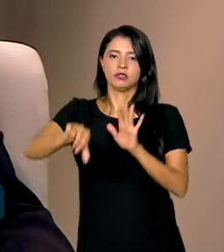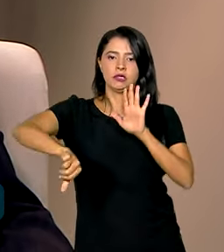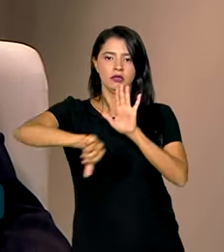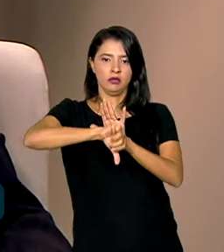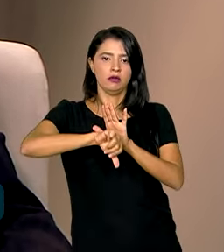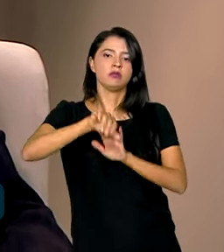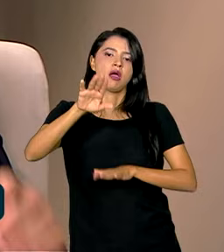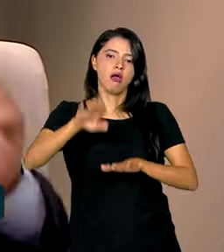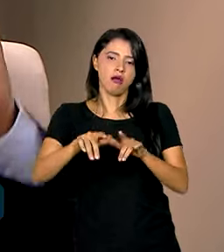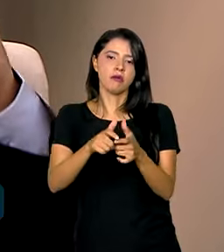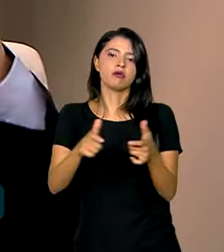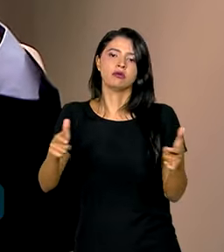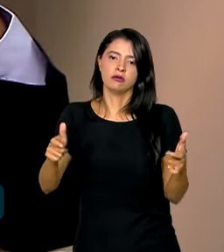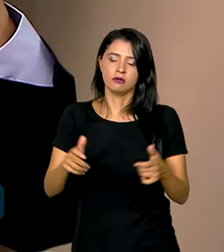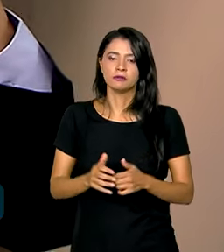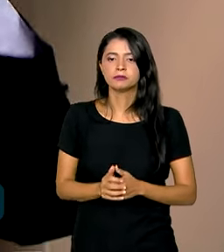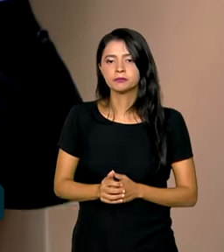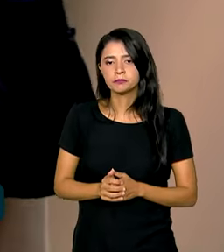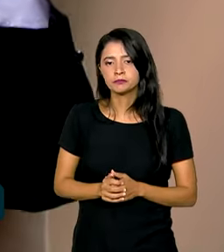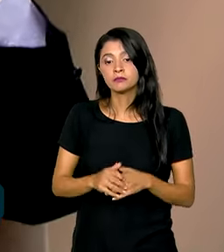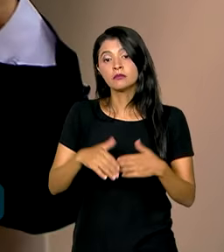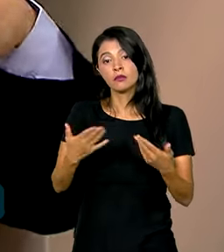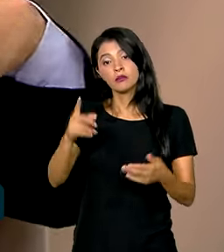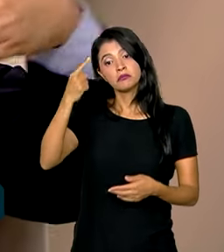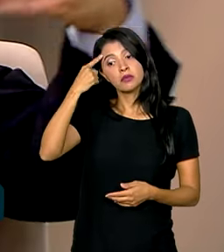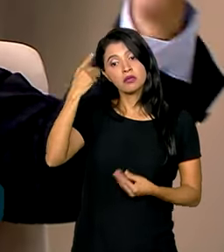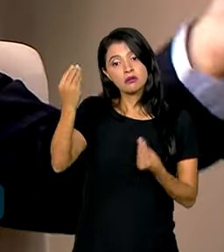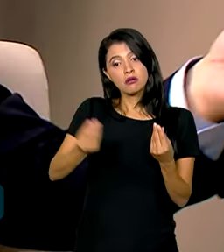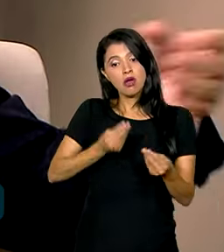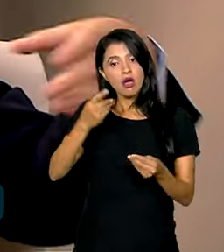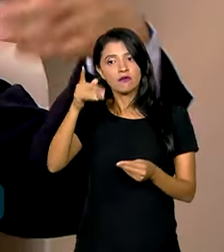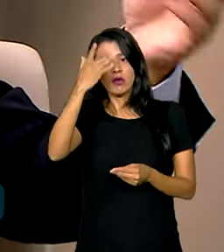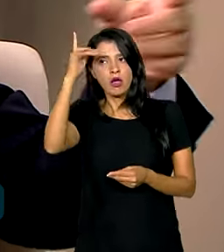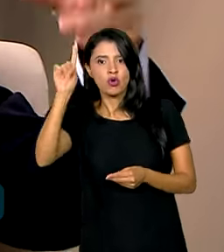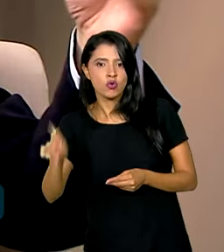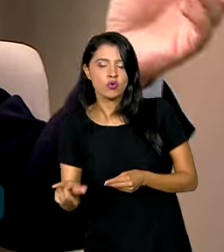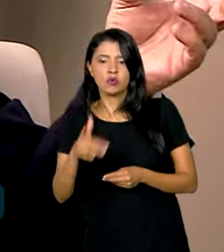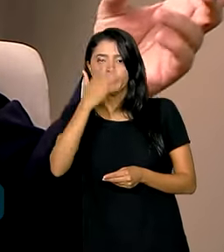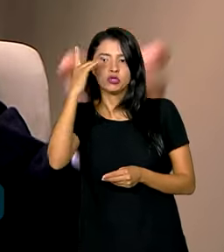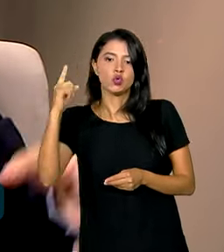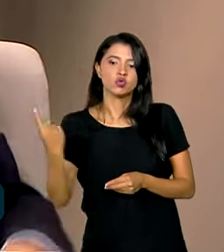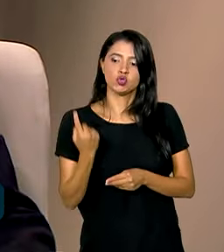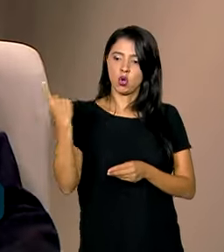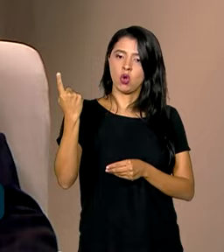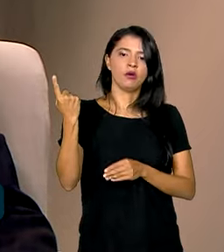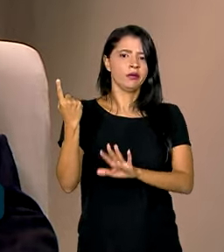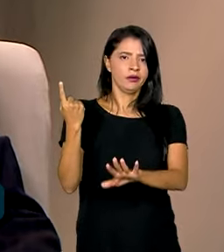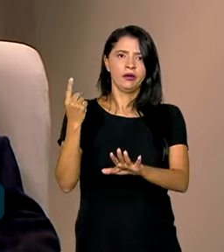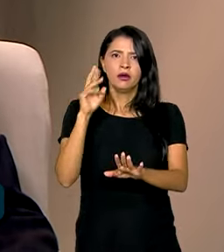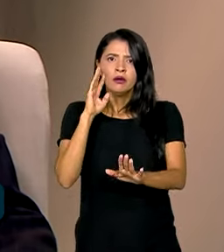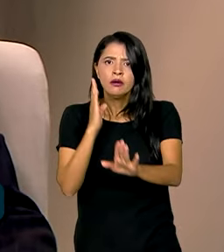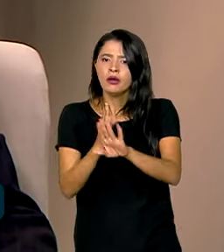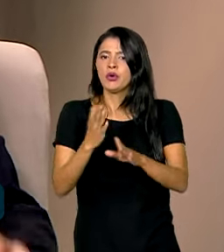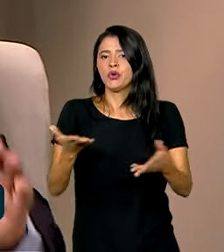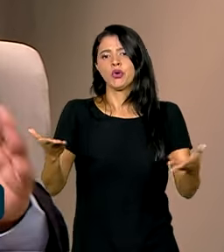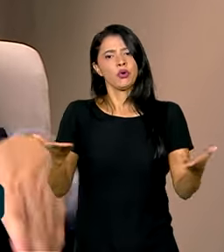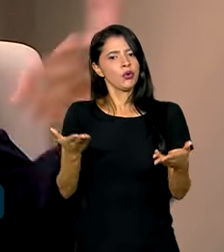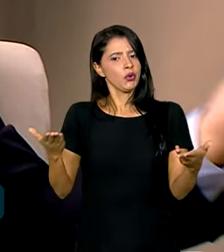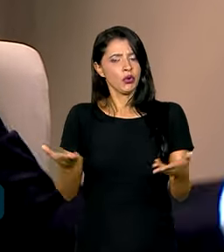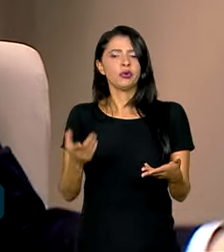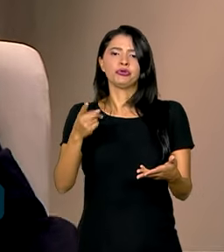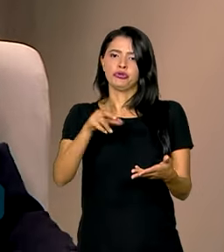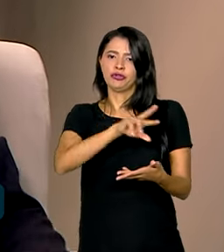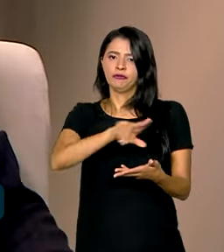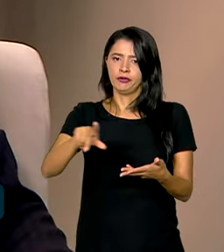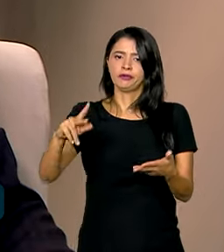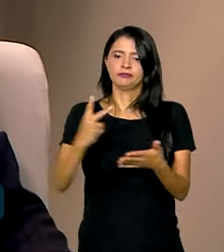mais das vezes. Se imaginava que era um perpetrador, um homicida isolado. E o que a gente vê hoje é que, em